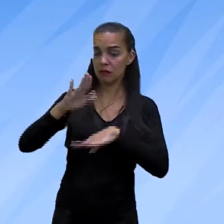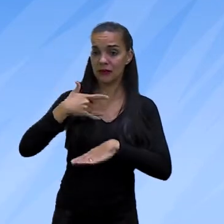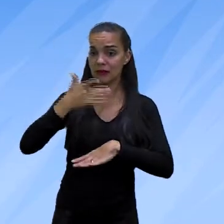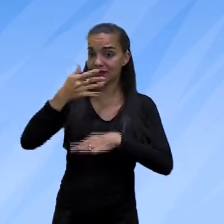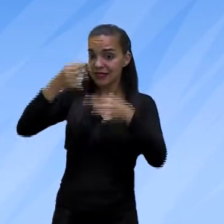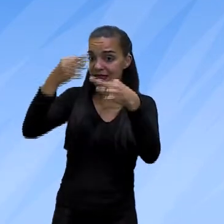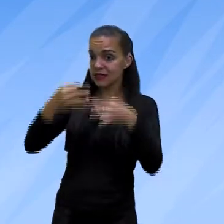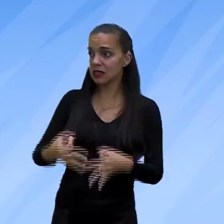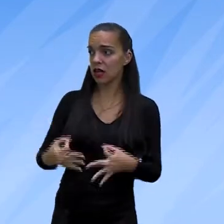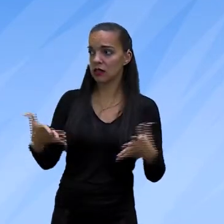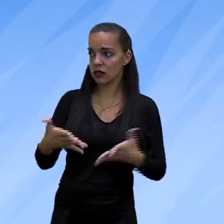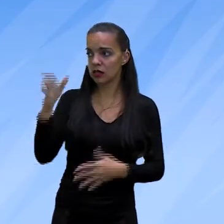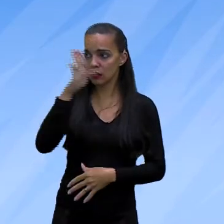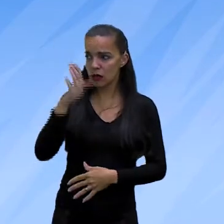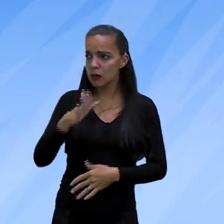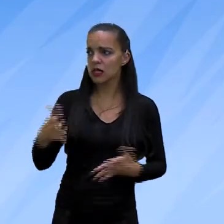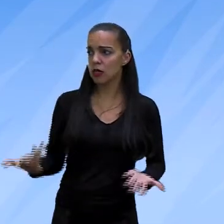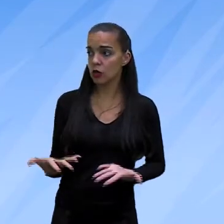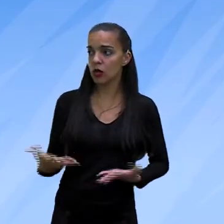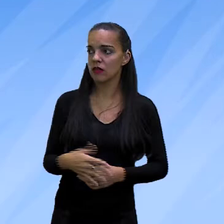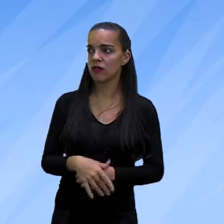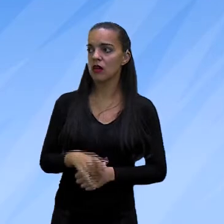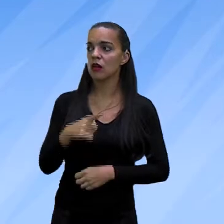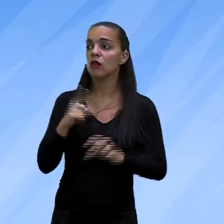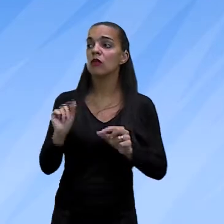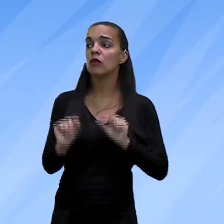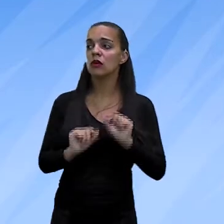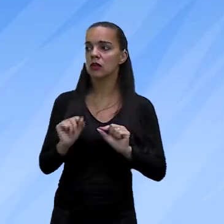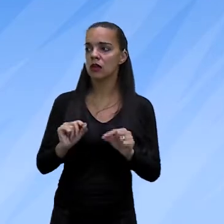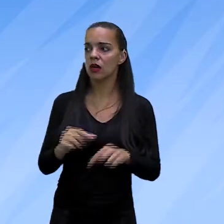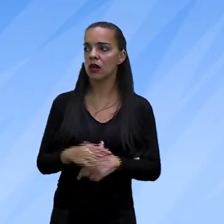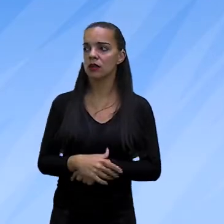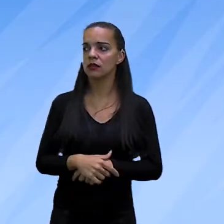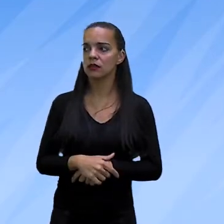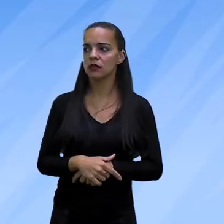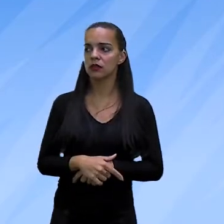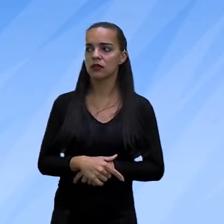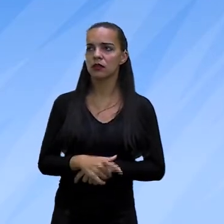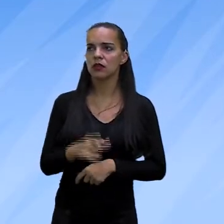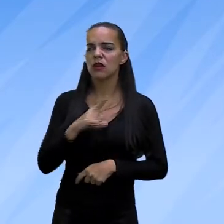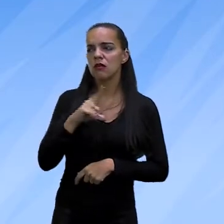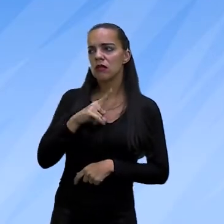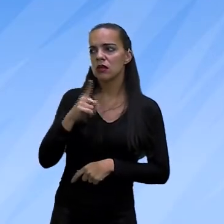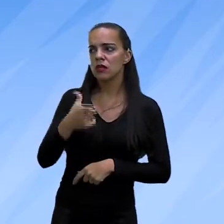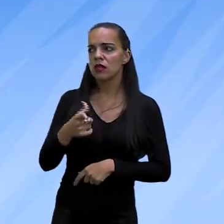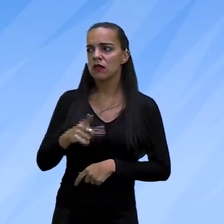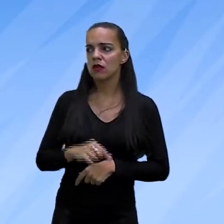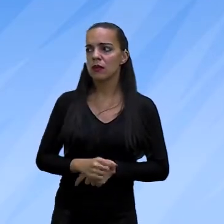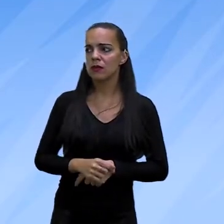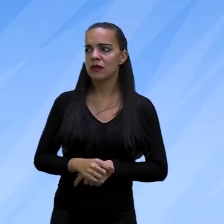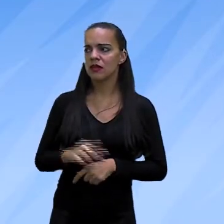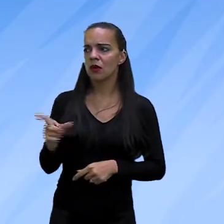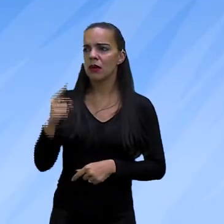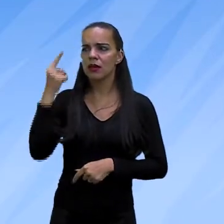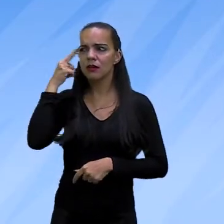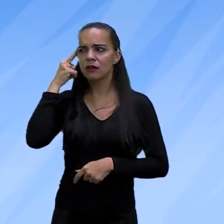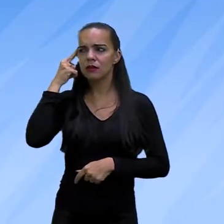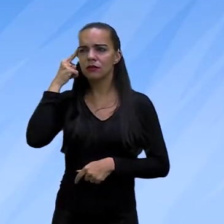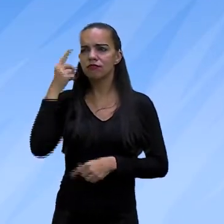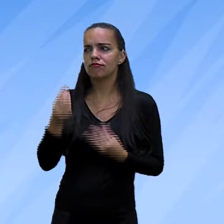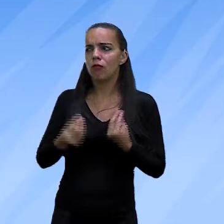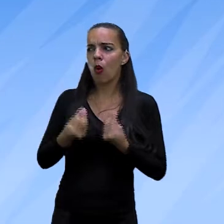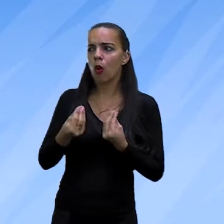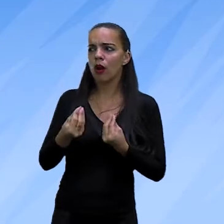corretas para nós brasileiros foi a ida de Dom João. Ele sofreu uma pressão, né,